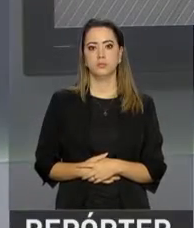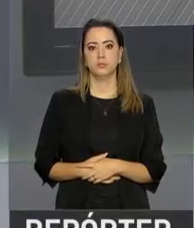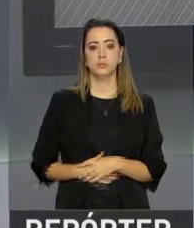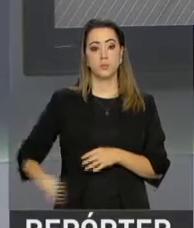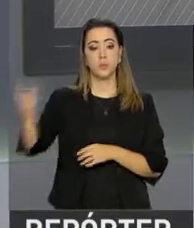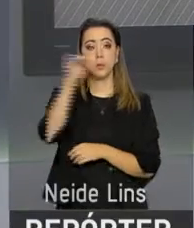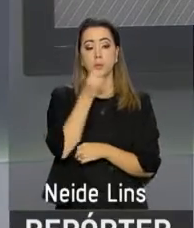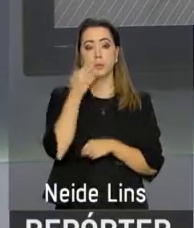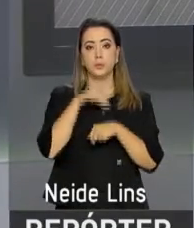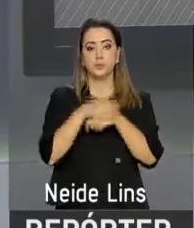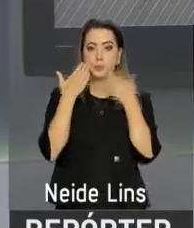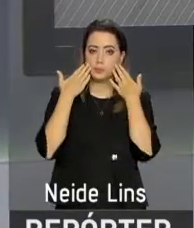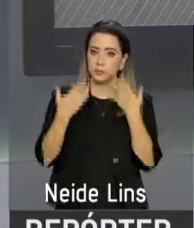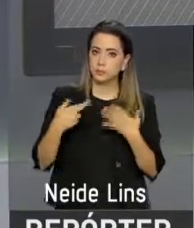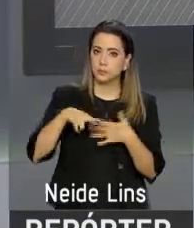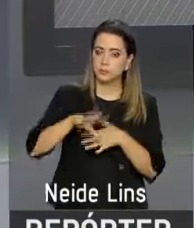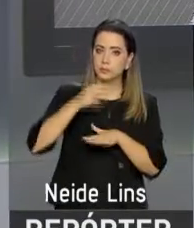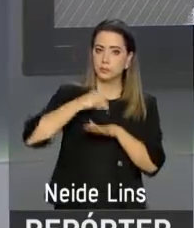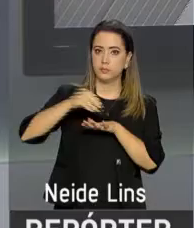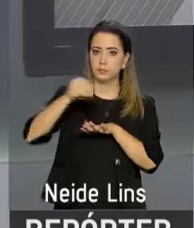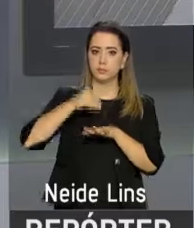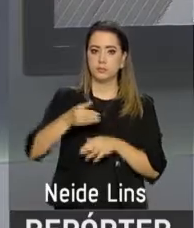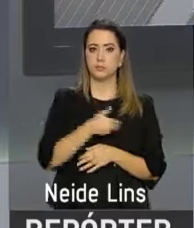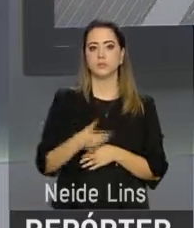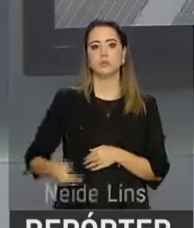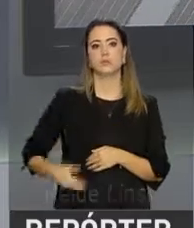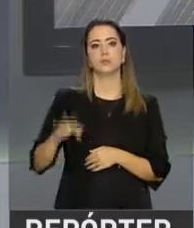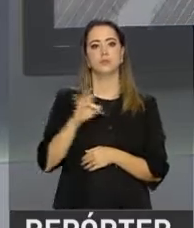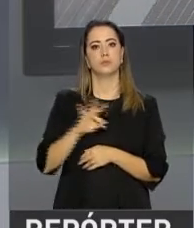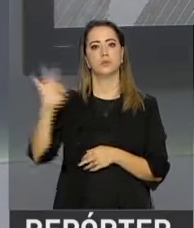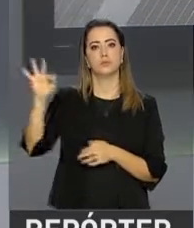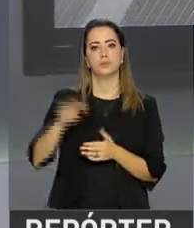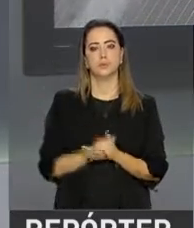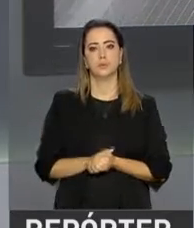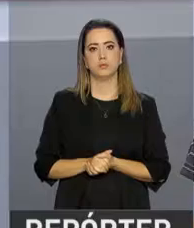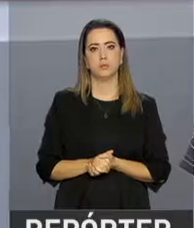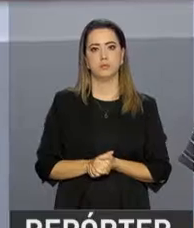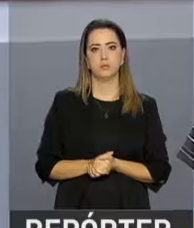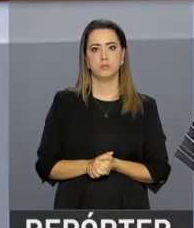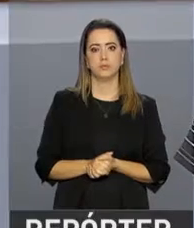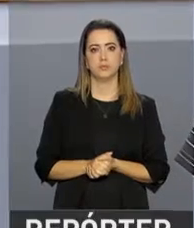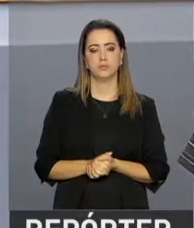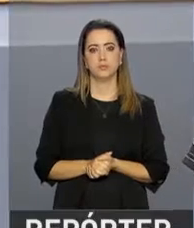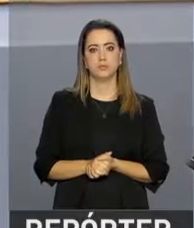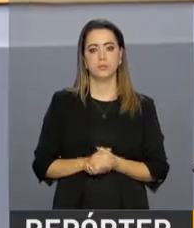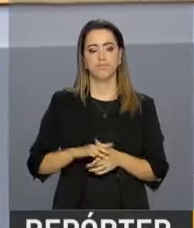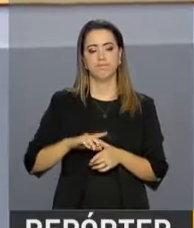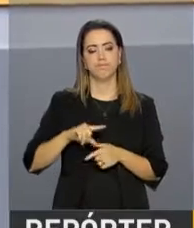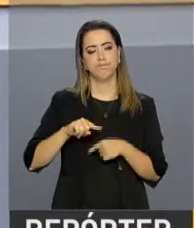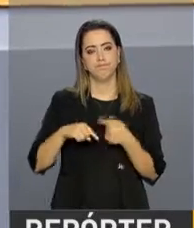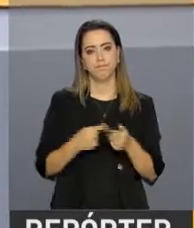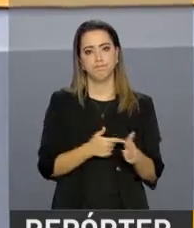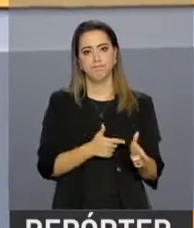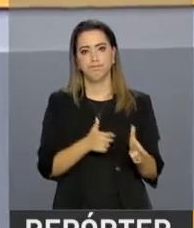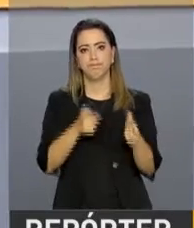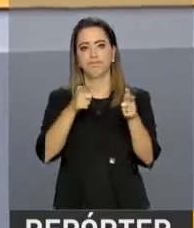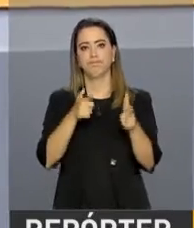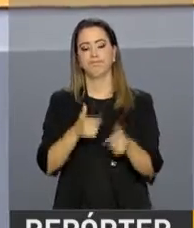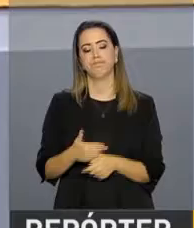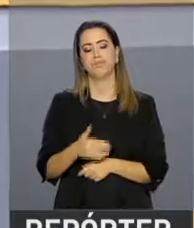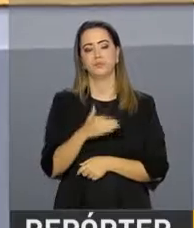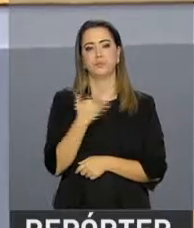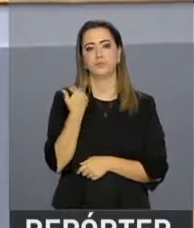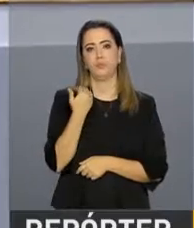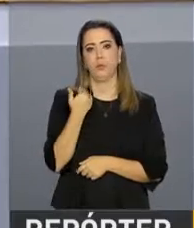Olá, boa noite. Estamos de volta com o repórter NBR e as notícias do governo federal. Após o assassinato no Rio de Janeiro